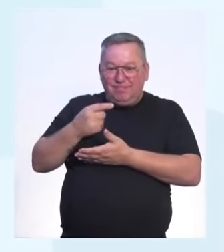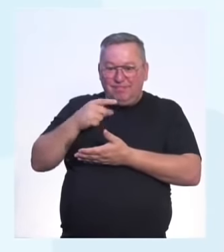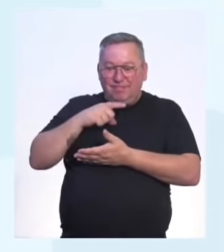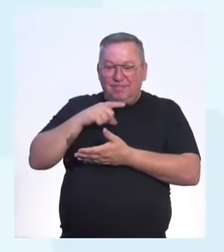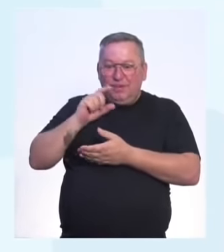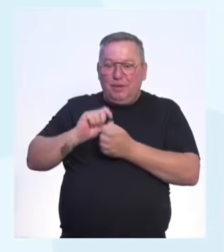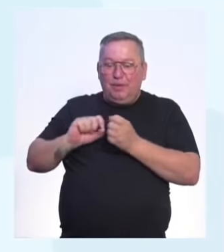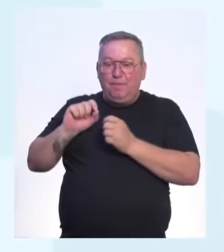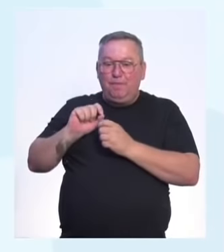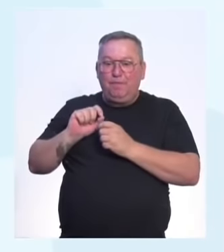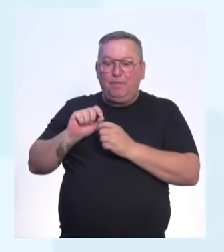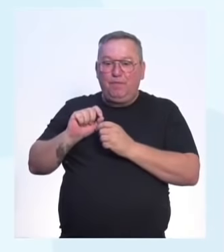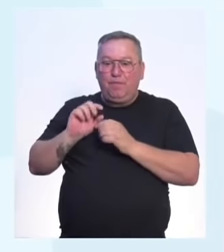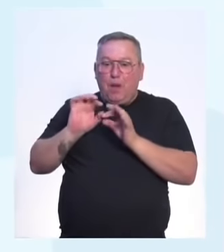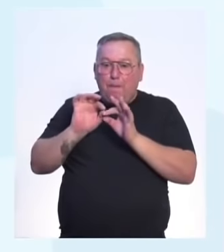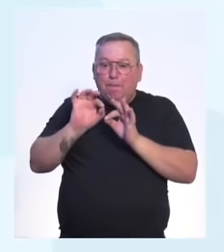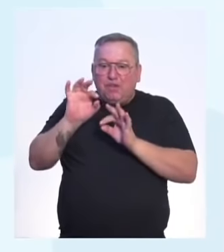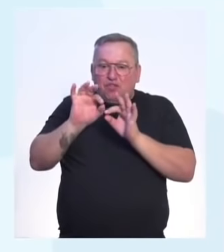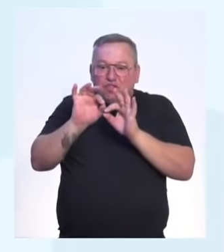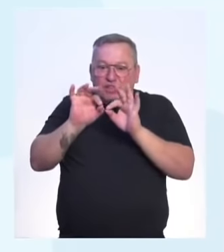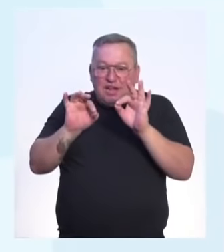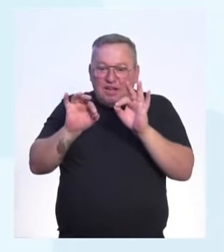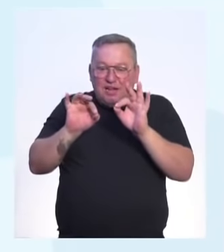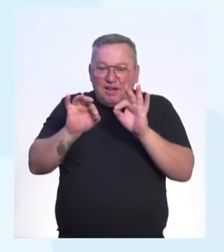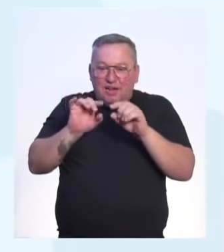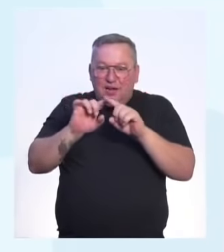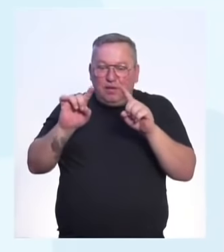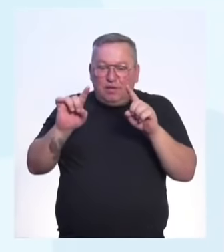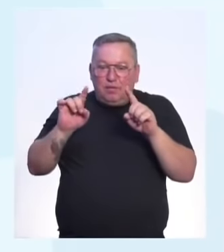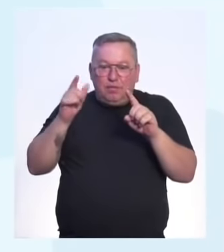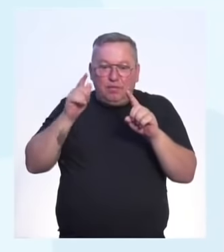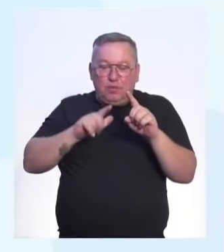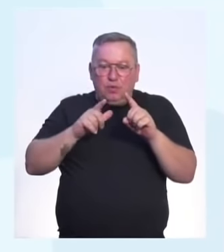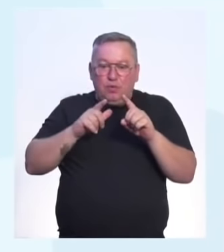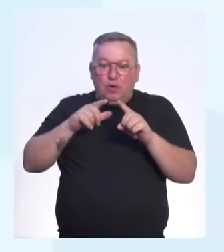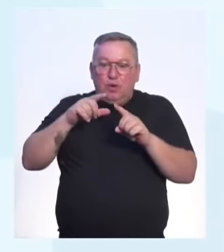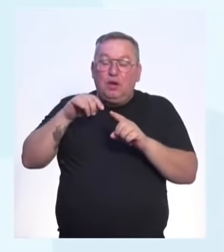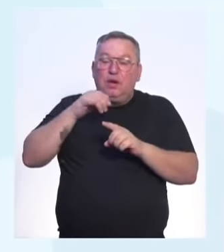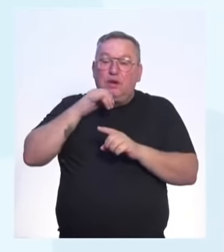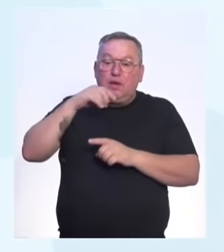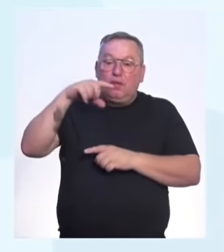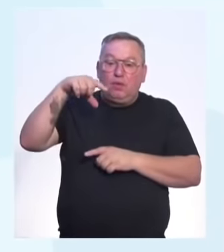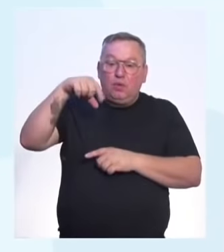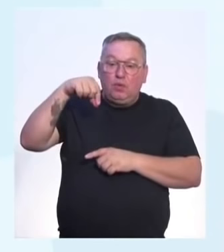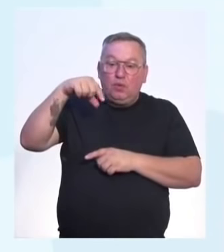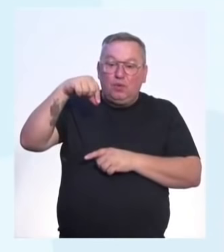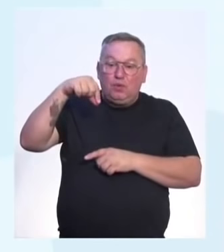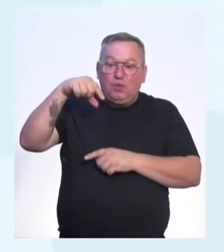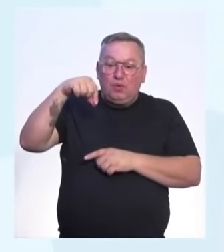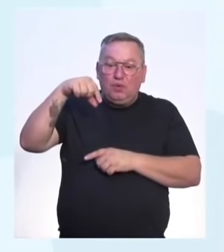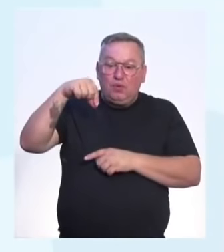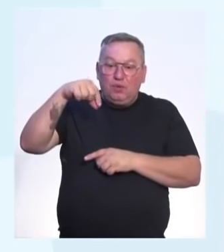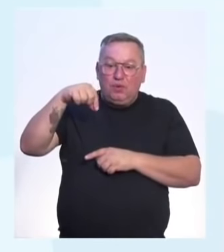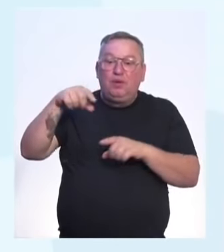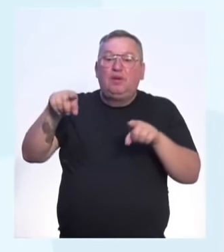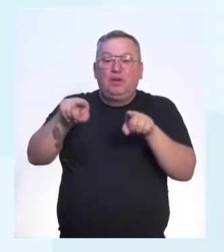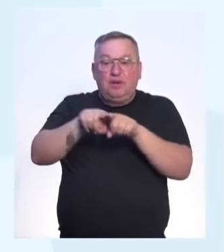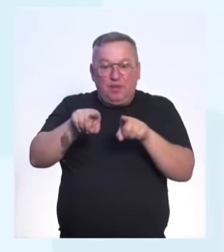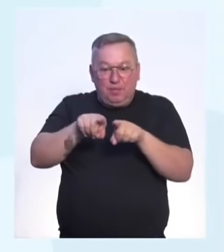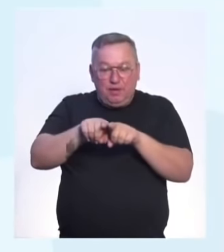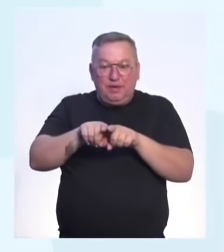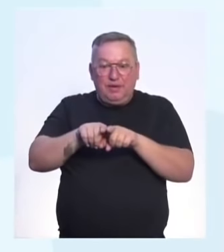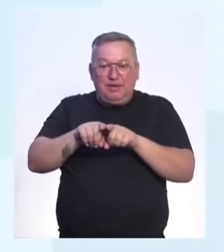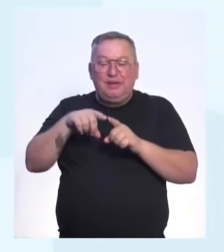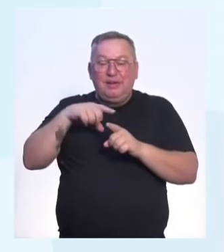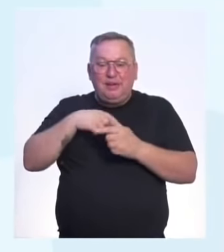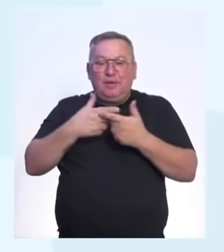aquelas medidas, tá, para não passar? Tá? Conta-gota? Isso, conta-gotas também. Tá? Então, tem